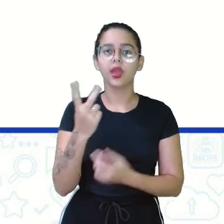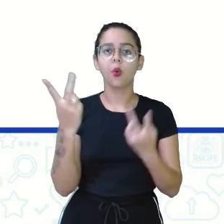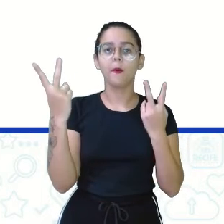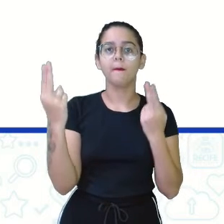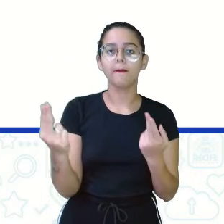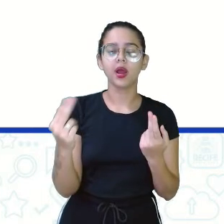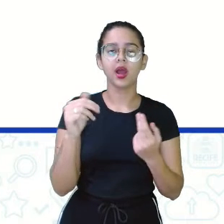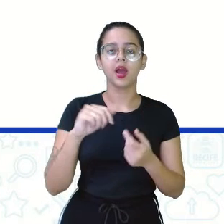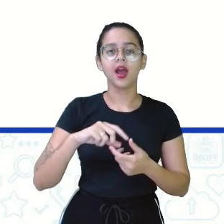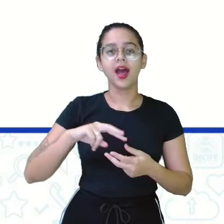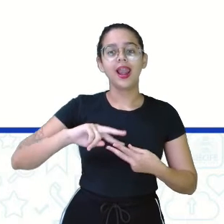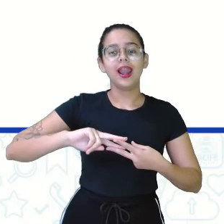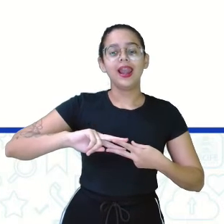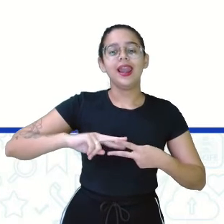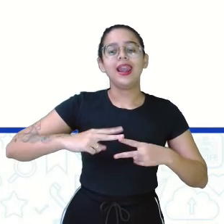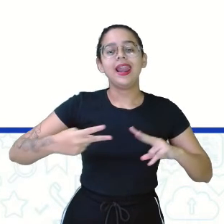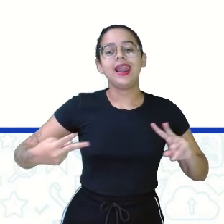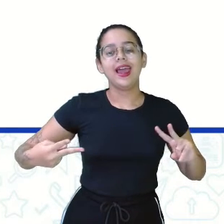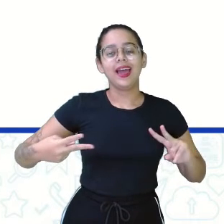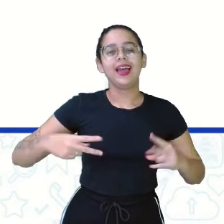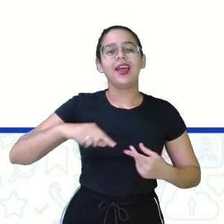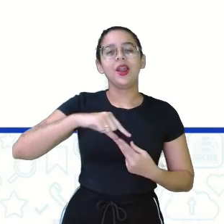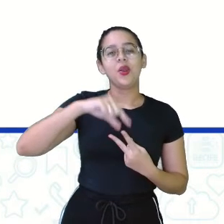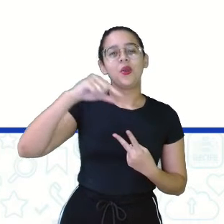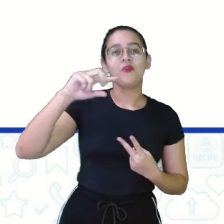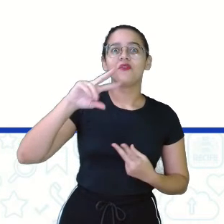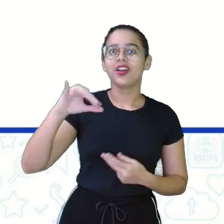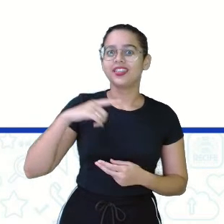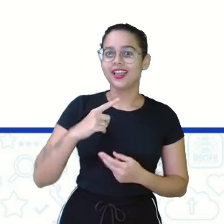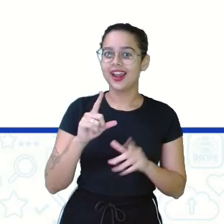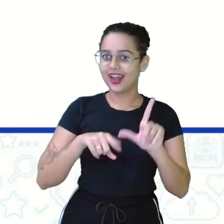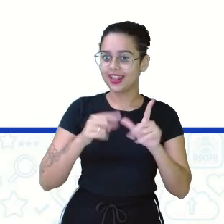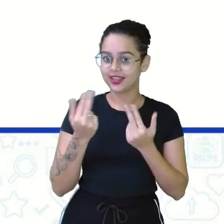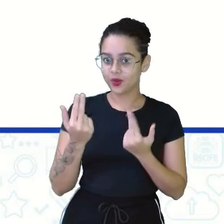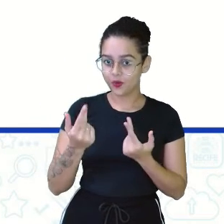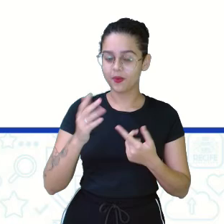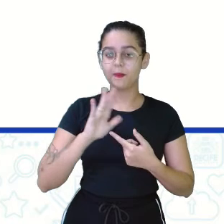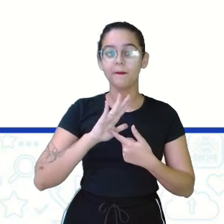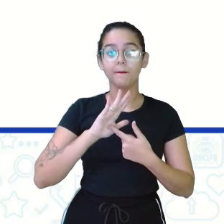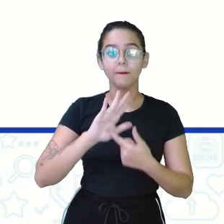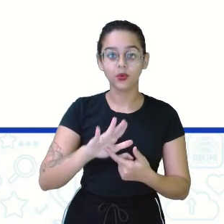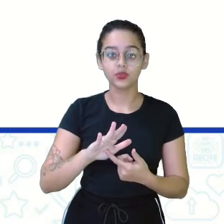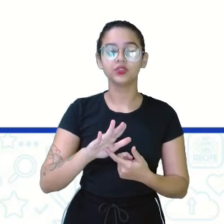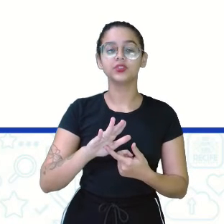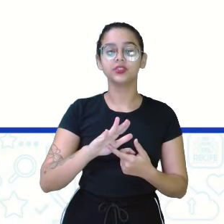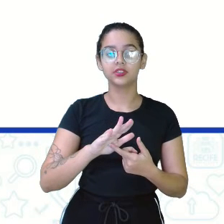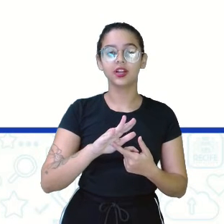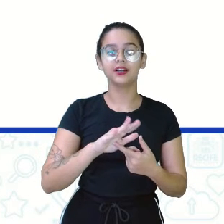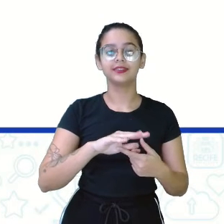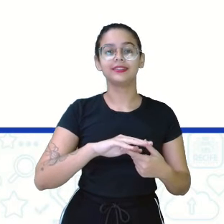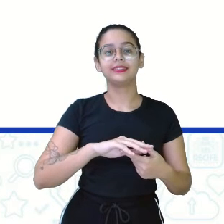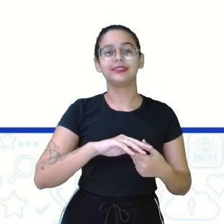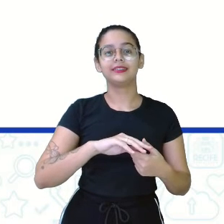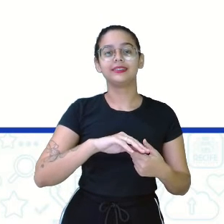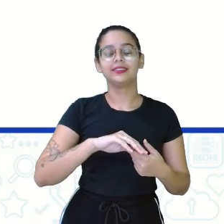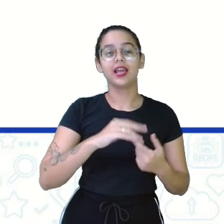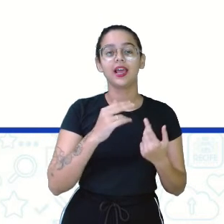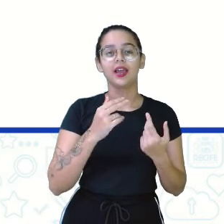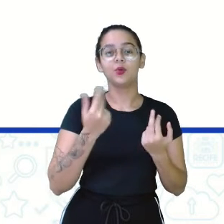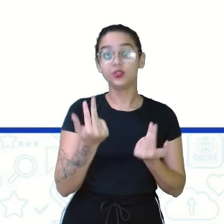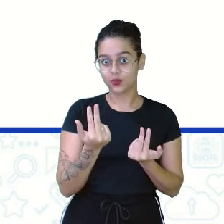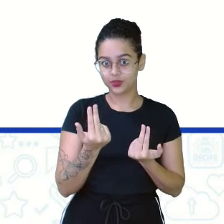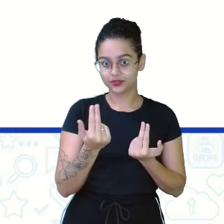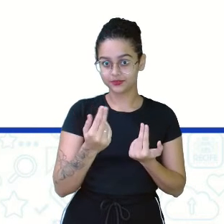alelos terão letras iguais para simbolizar aqueles alelos que são idênticos, tá certo?